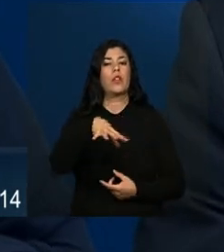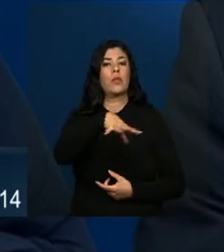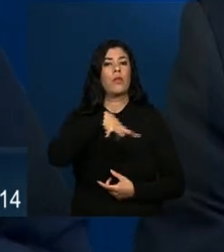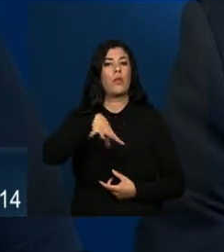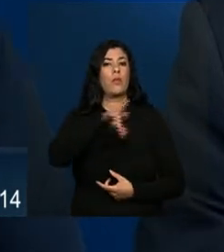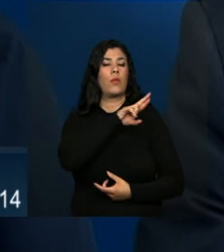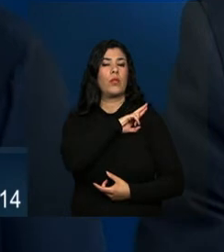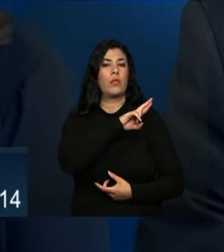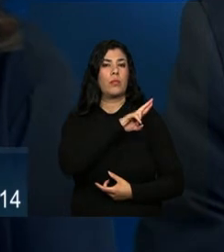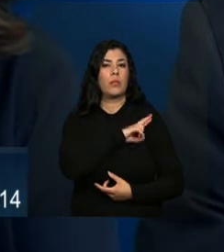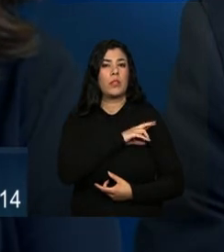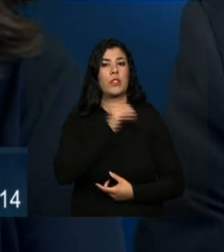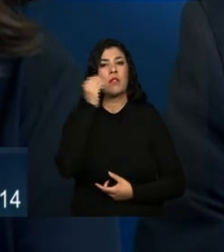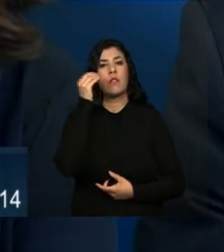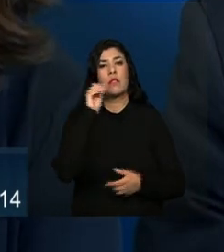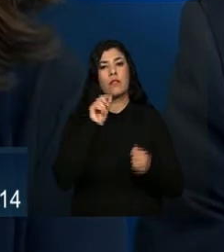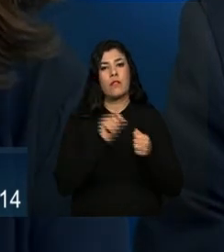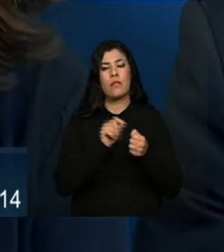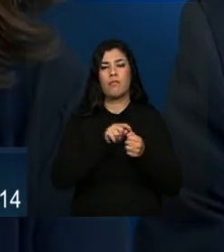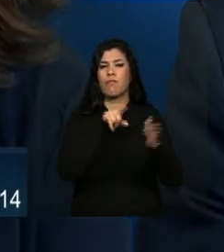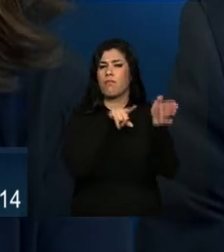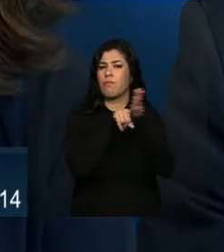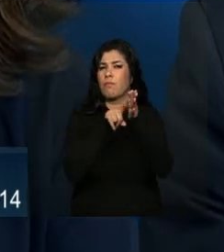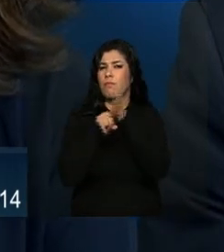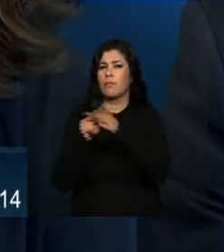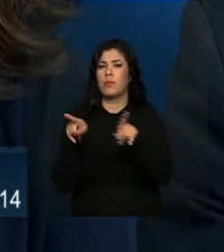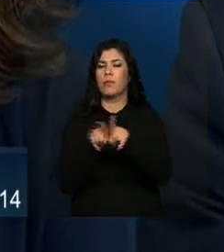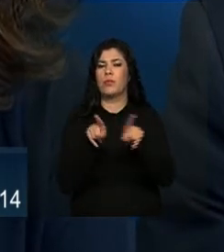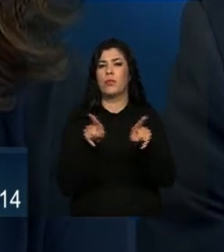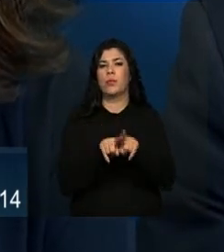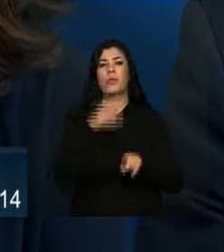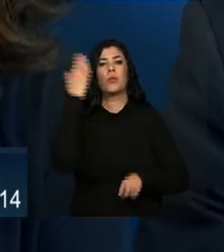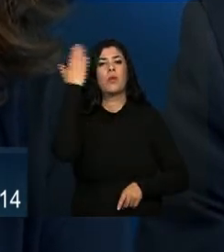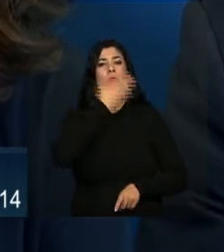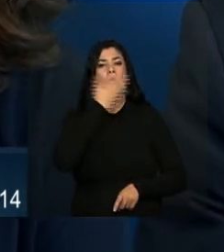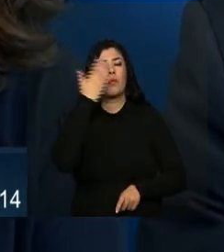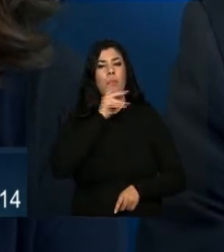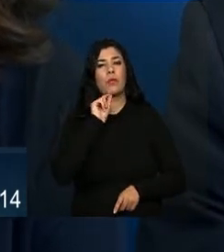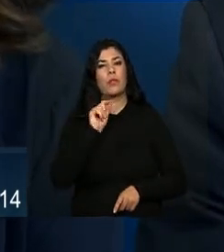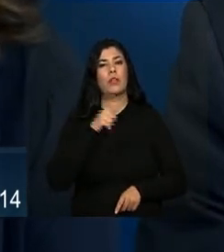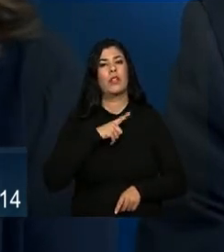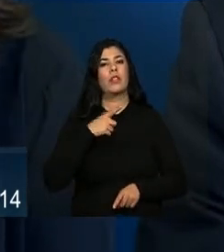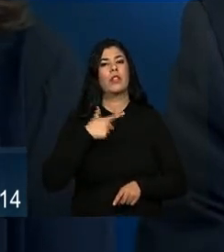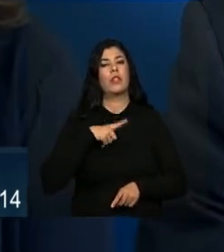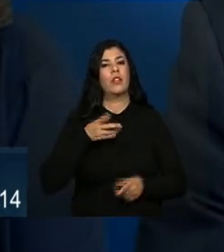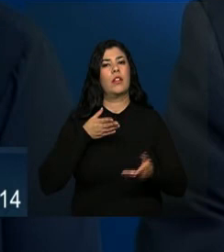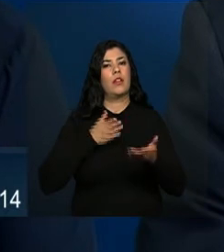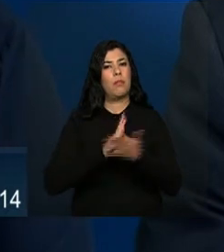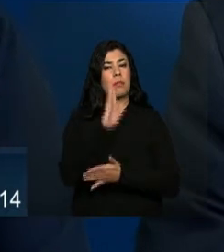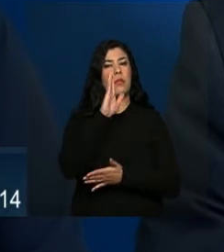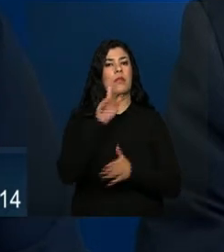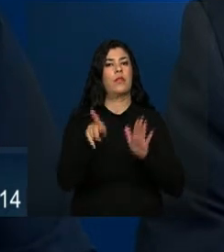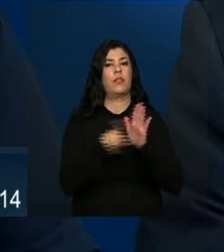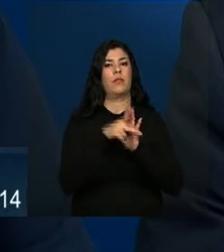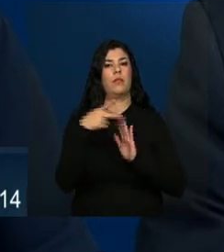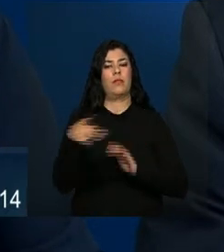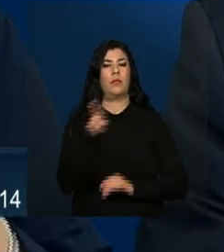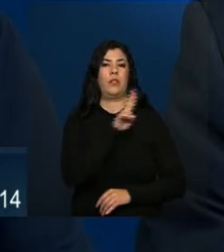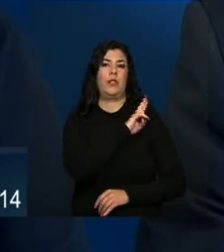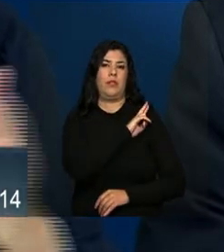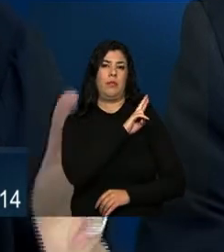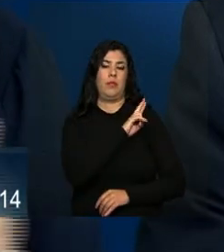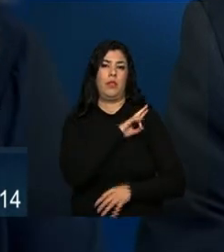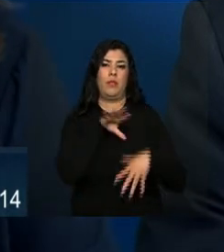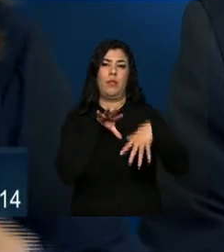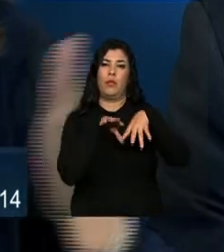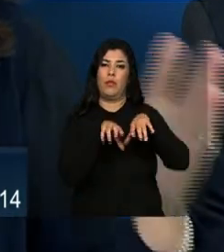passou por teste que aquele produto consta por uma passou por um teste e tem aprovação do órgão certificador